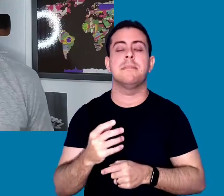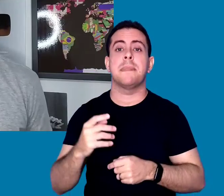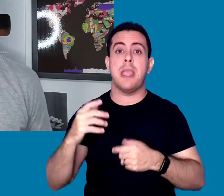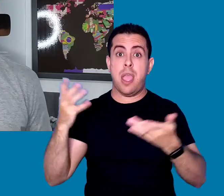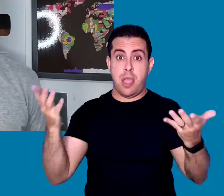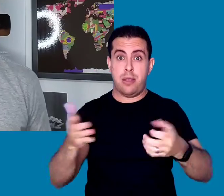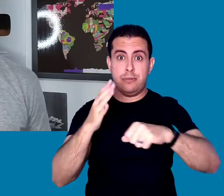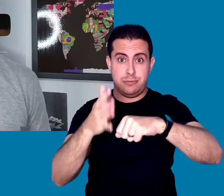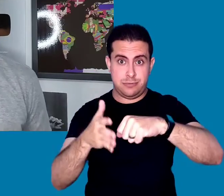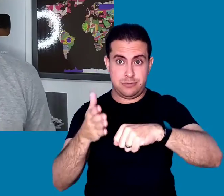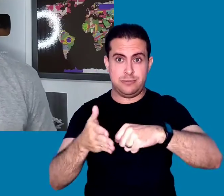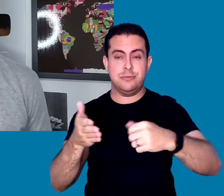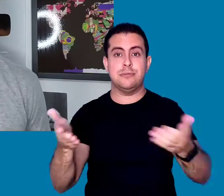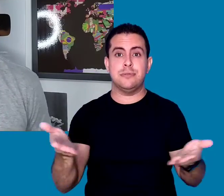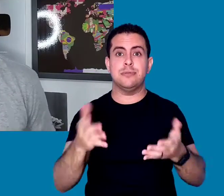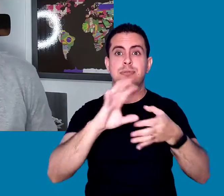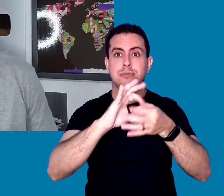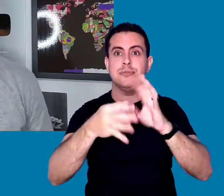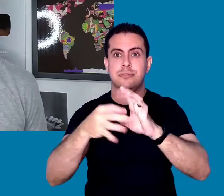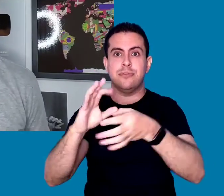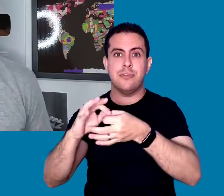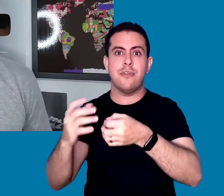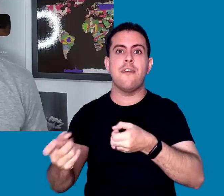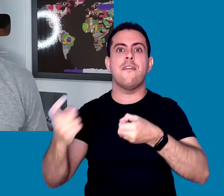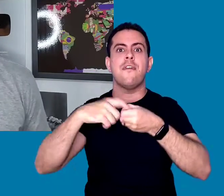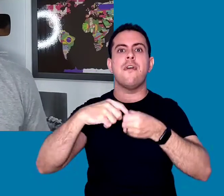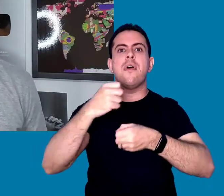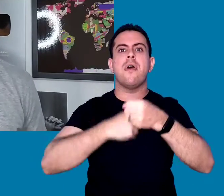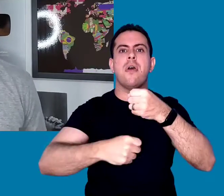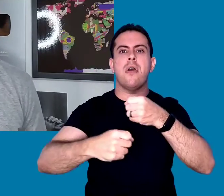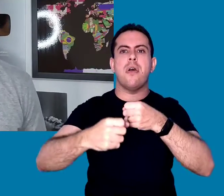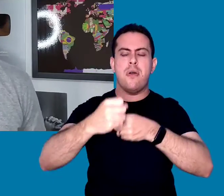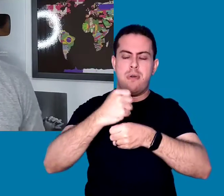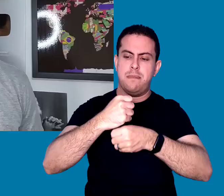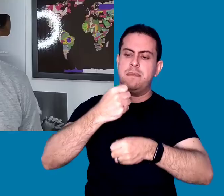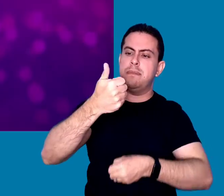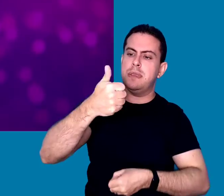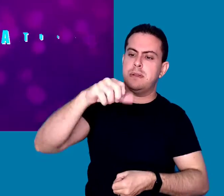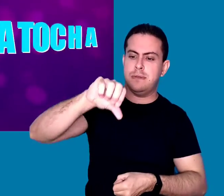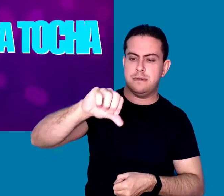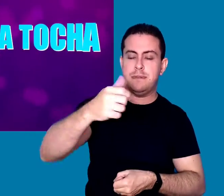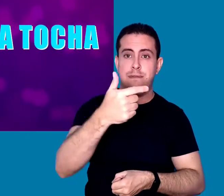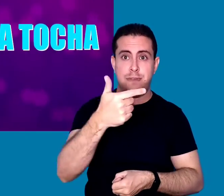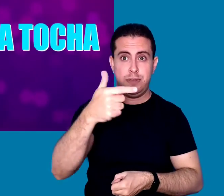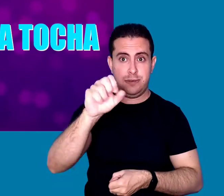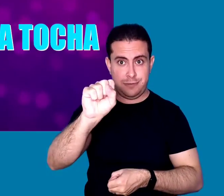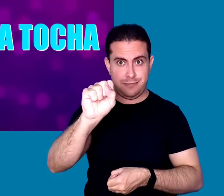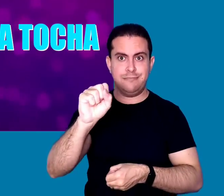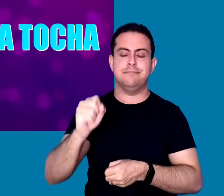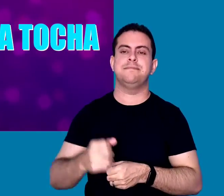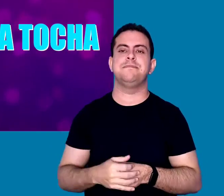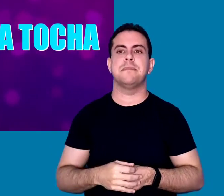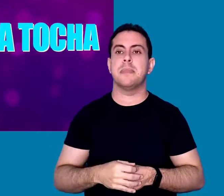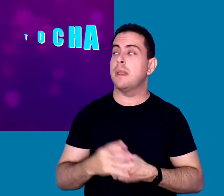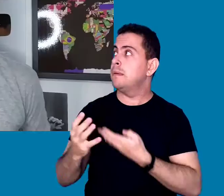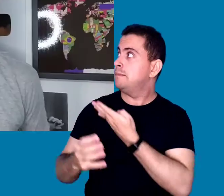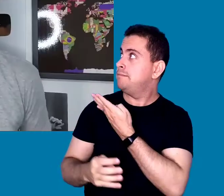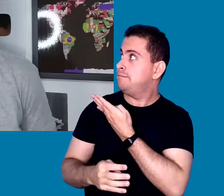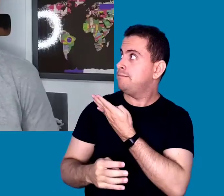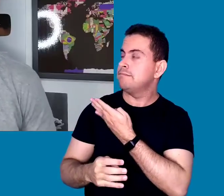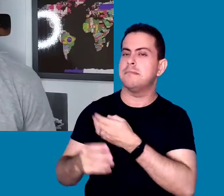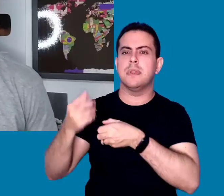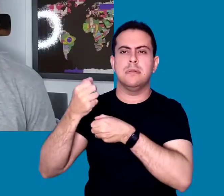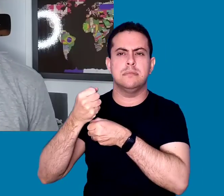chama olímpica voltou nas Olimpíadas de Amsterdã em 1928. 4. Revezamento da tocha.